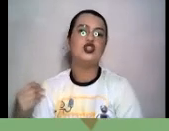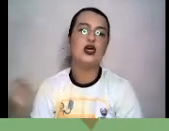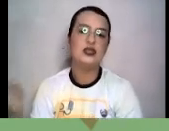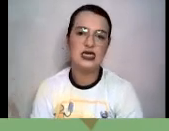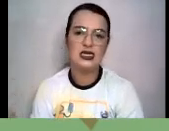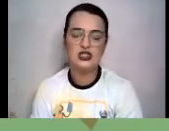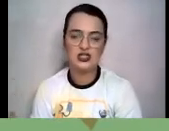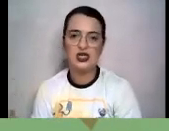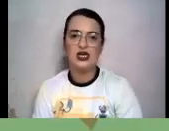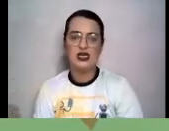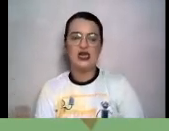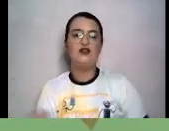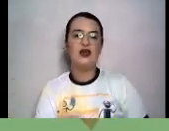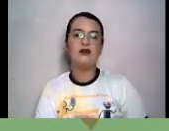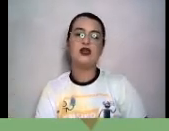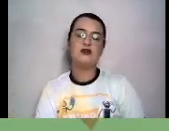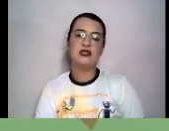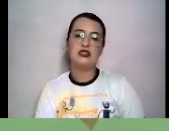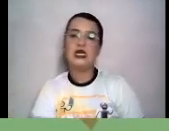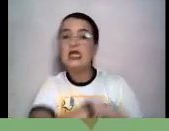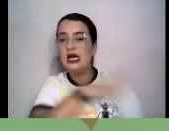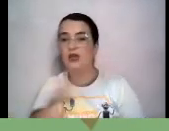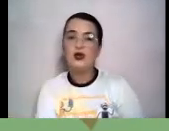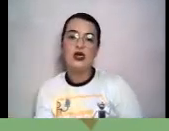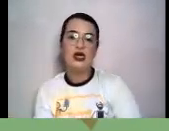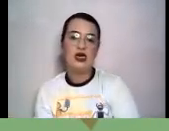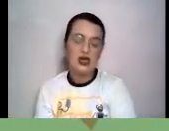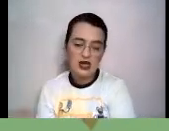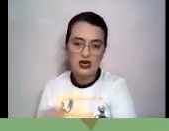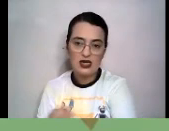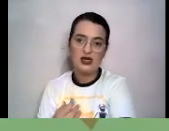bloco socialista. E aí vem mesmo esse cenário